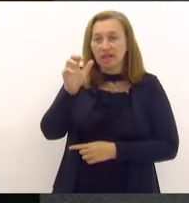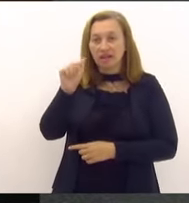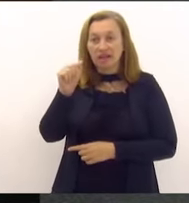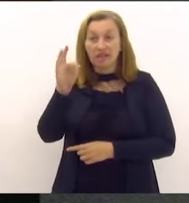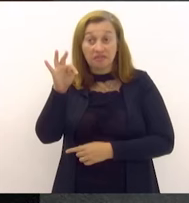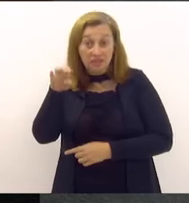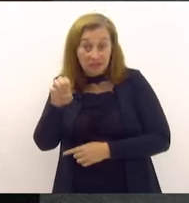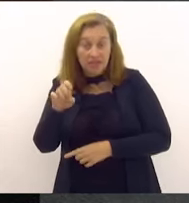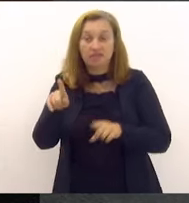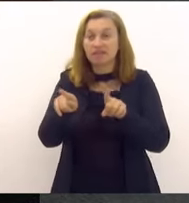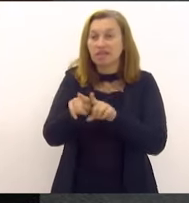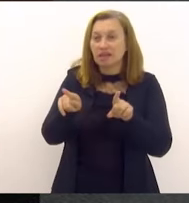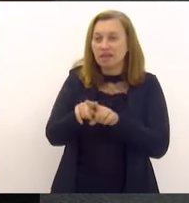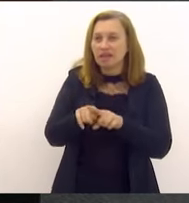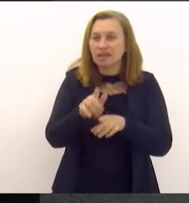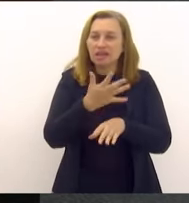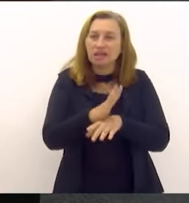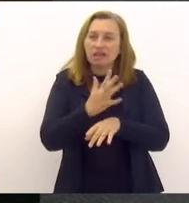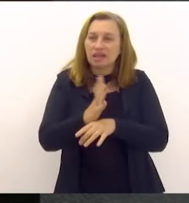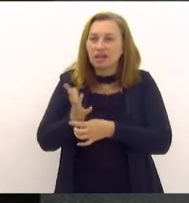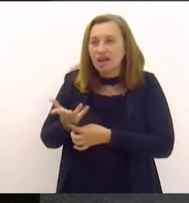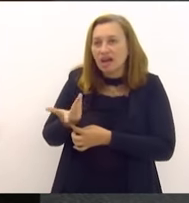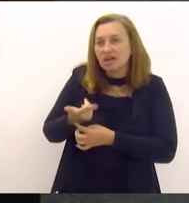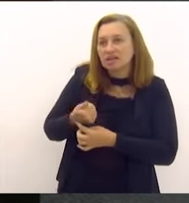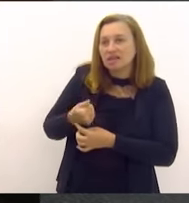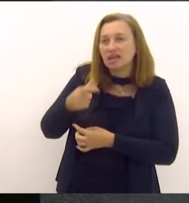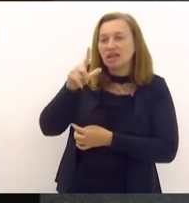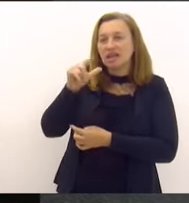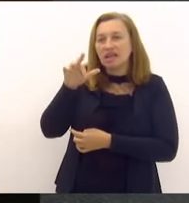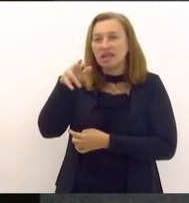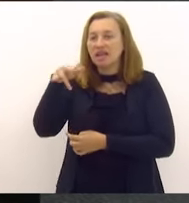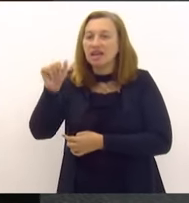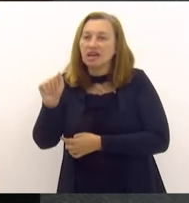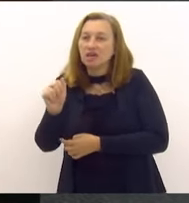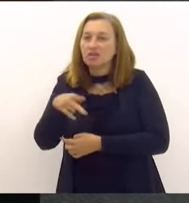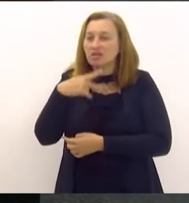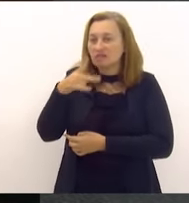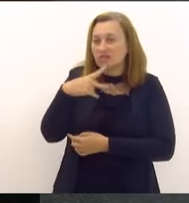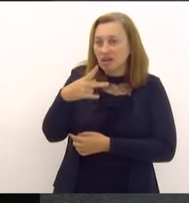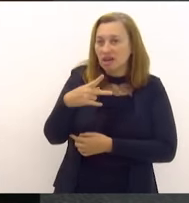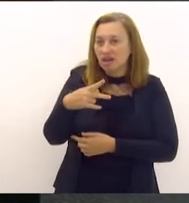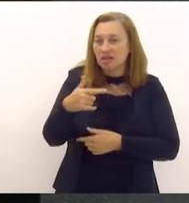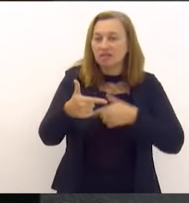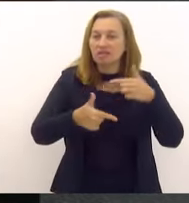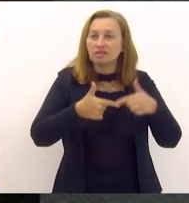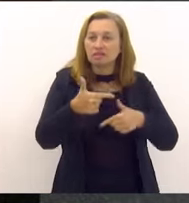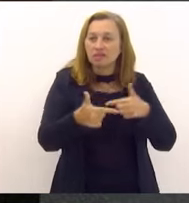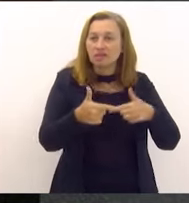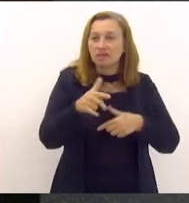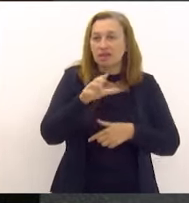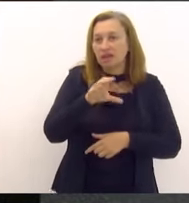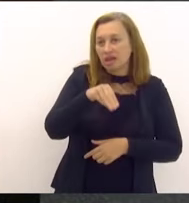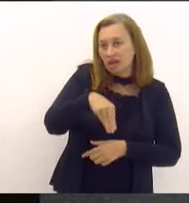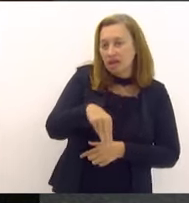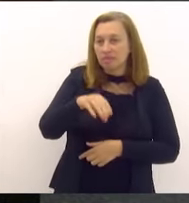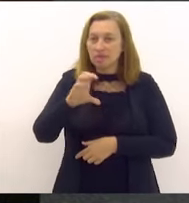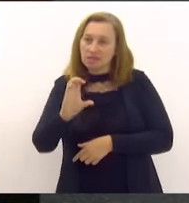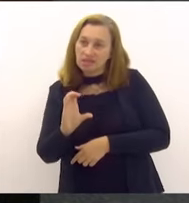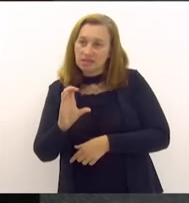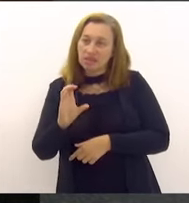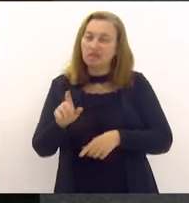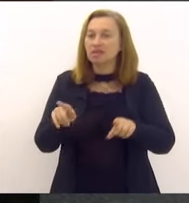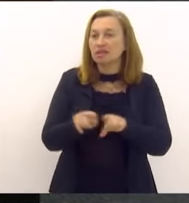também fala da prática artística e lírica, quando a gente fala do exercício do MC. E a produção musical,